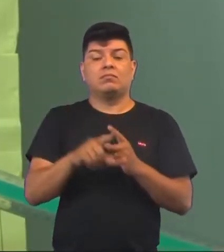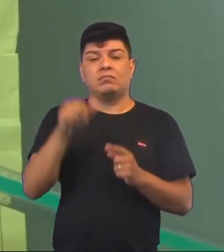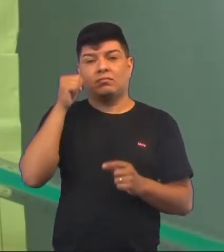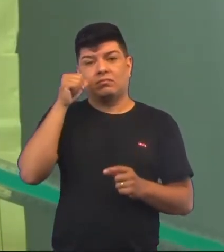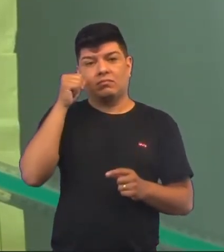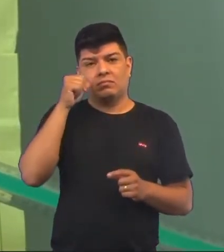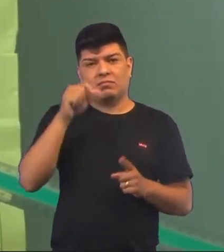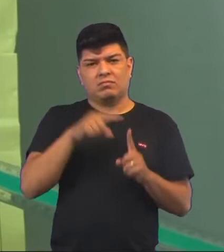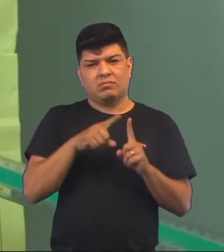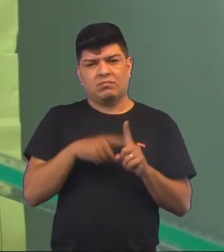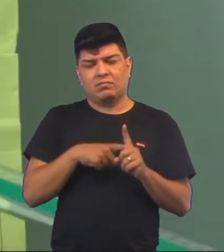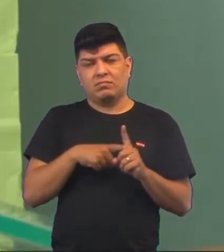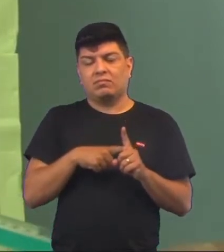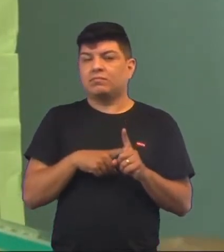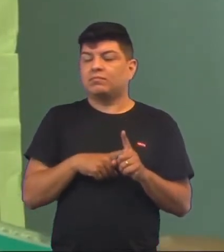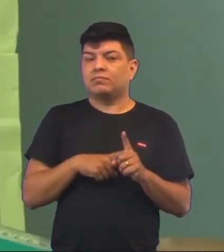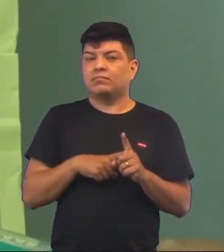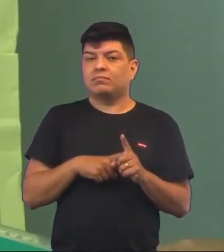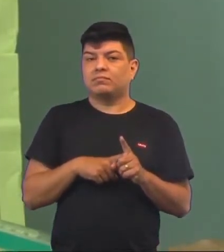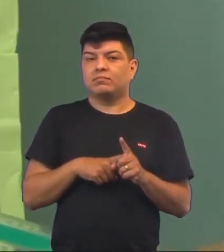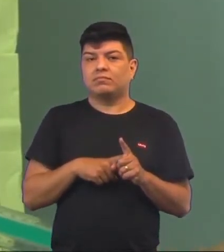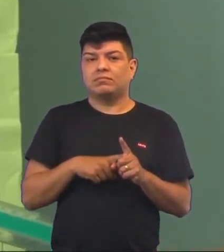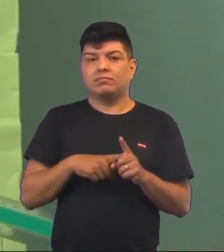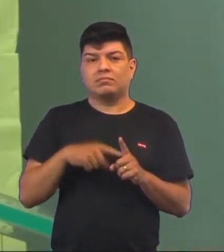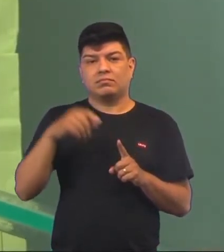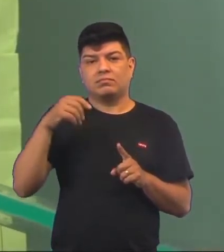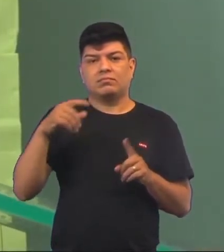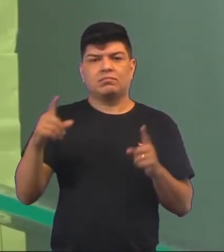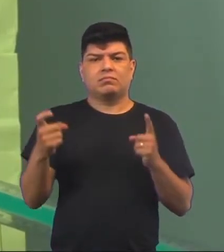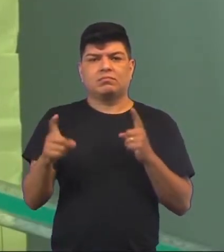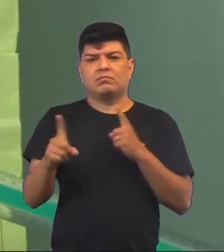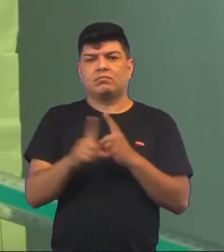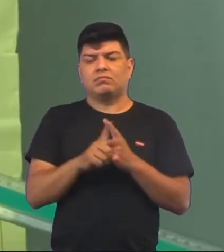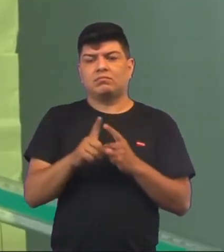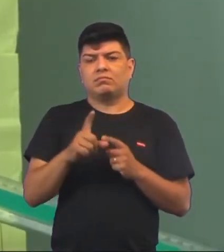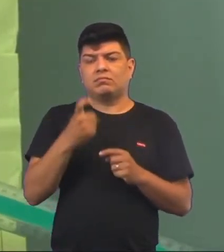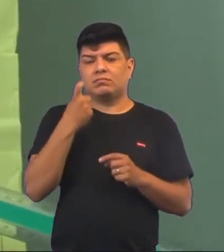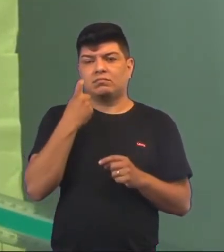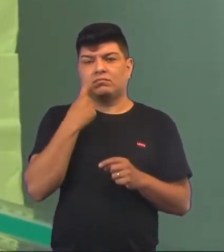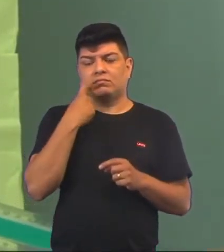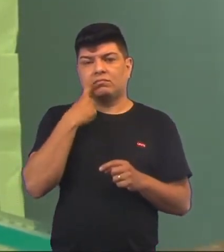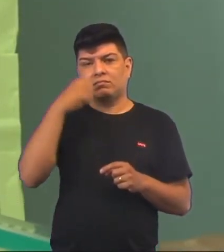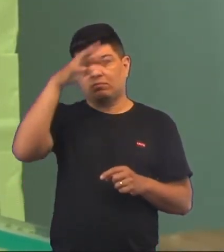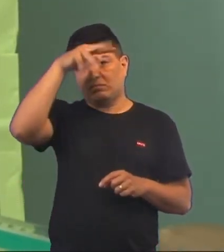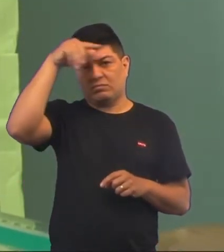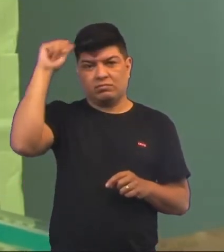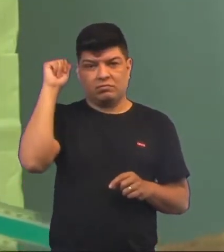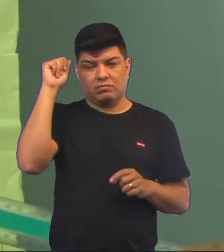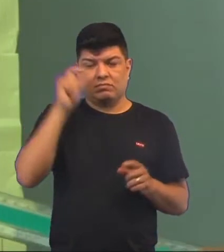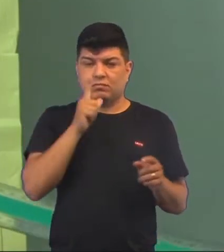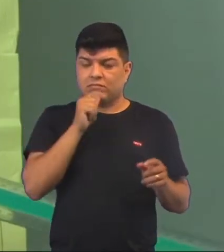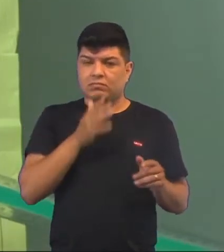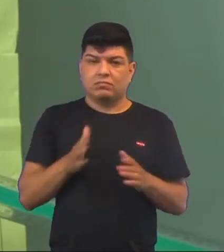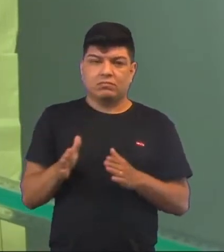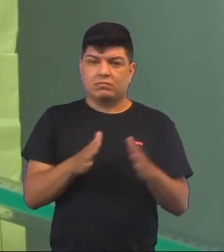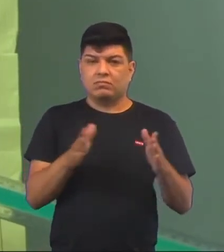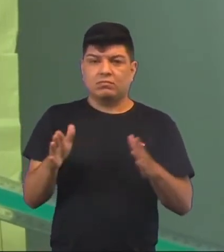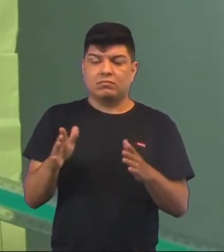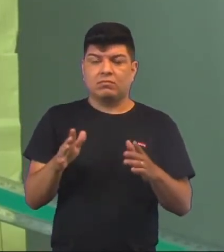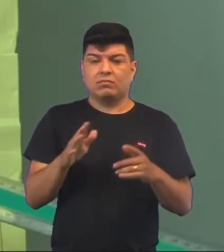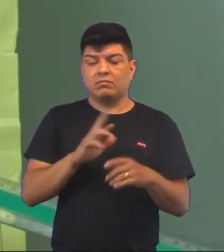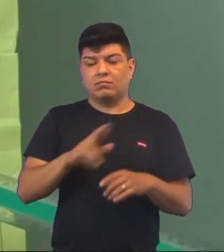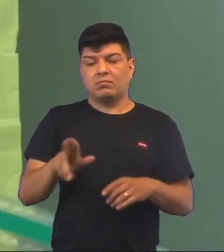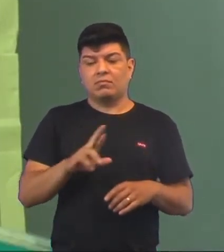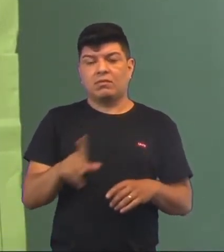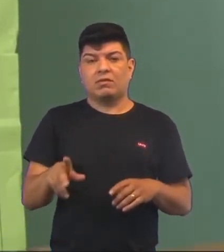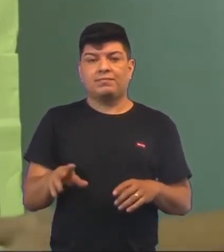fêmea de peixe-boi gestante? Também o peixe-boi foi encontrado no rio Amazonas? Embora tenha citado o rio Amazonas no texto, também não